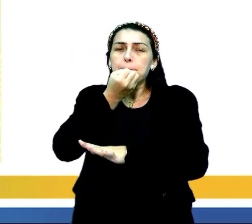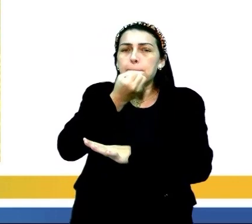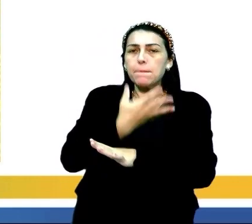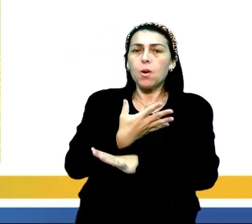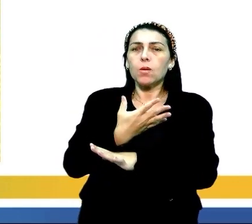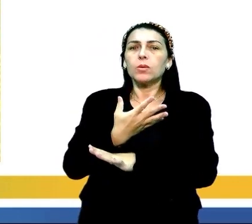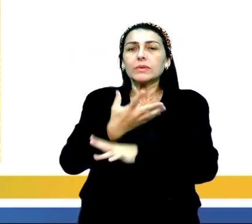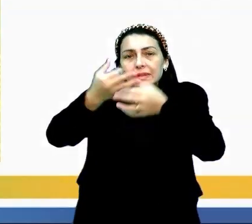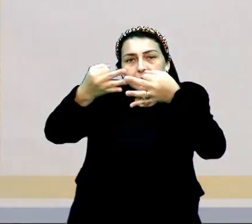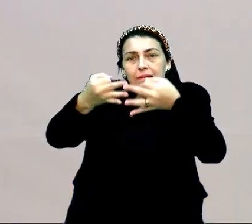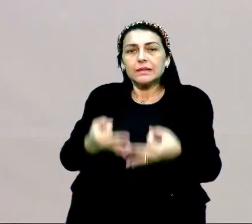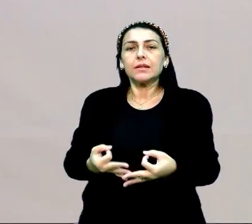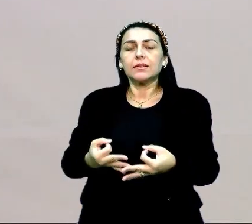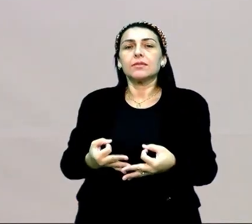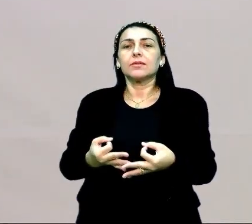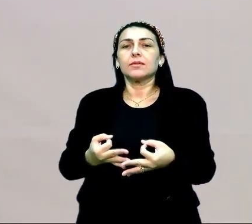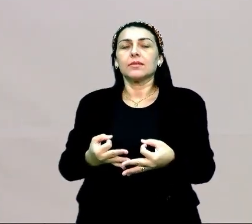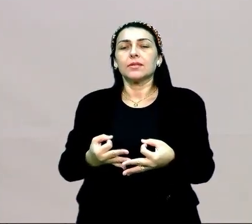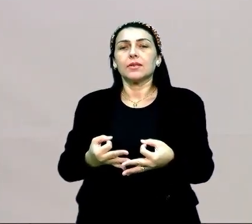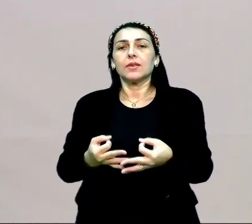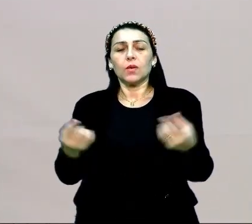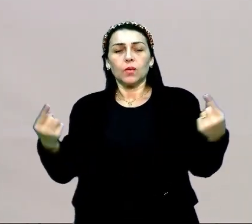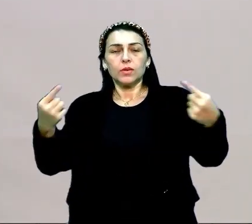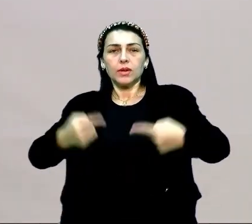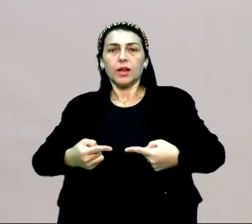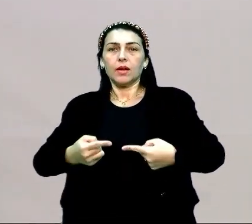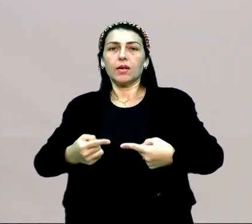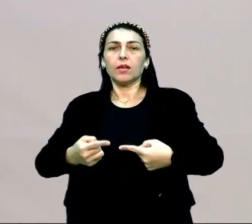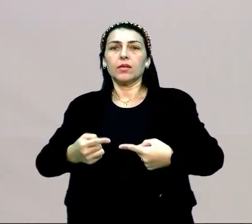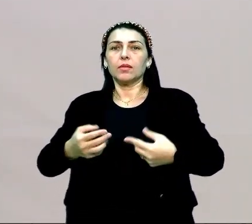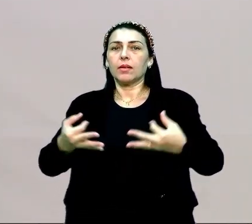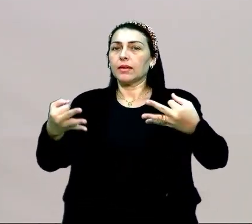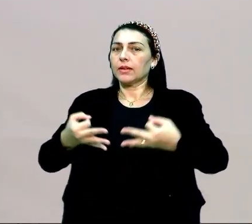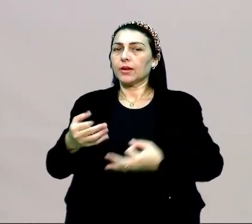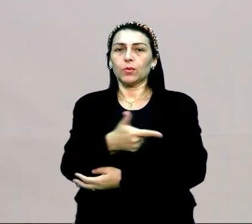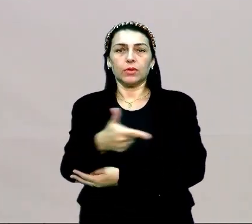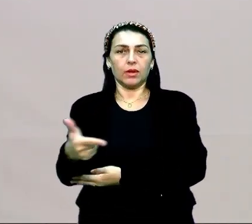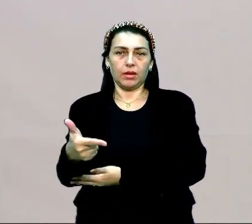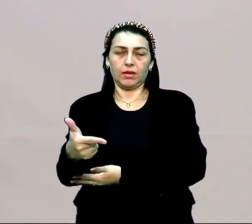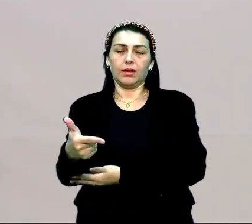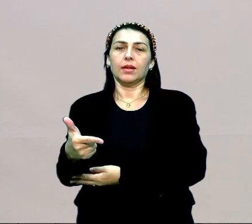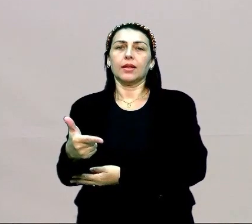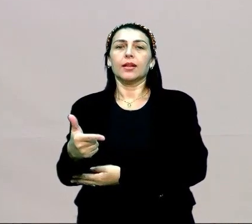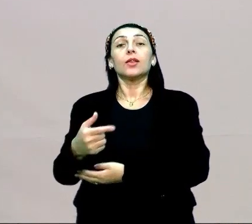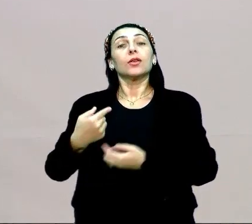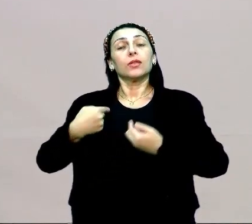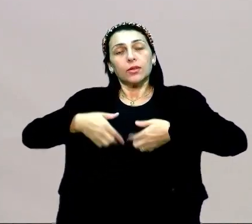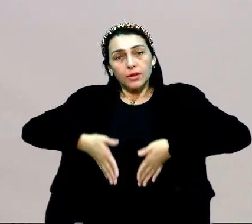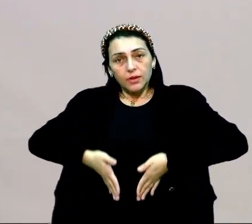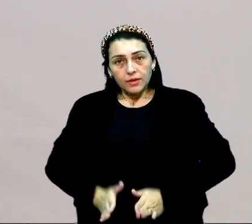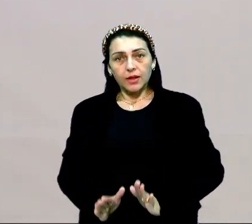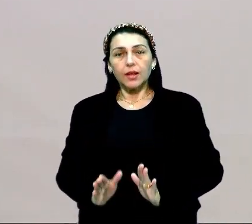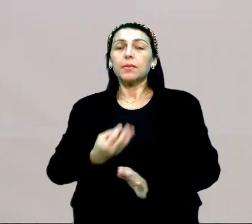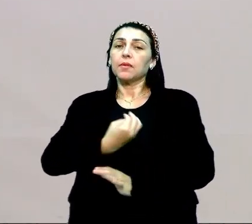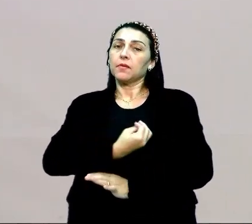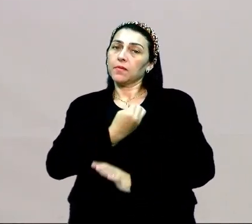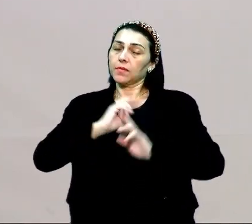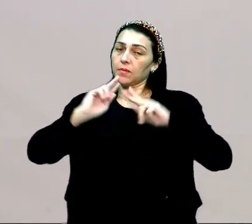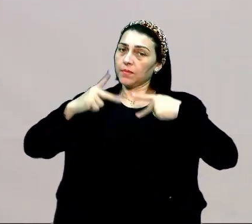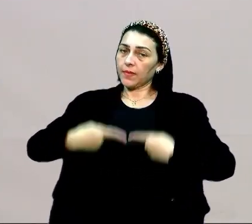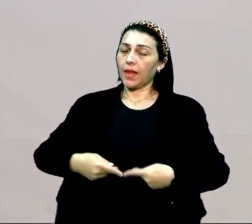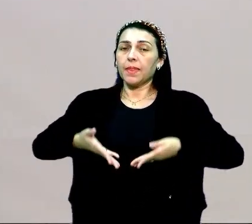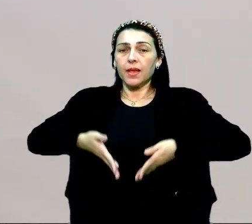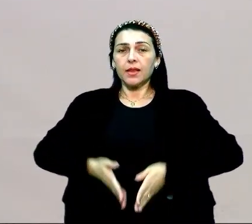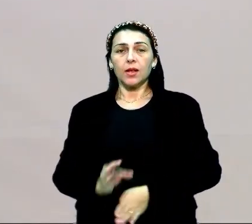ele coloca aqui aquele desafio da imperfeição. Nós nascemos e a condição humana é ter nascido no